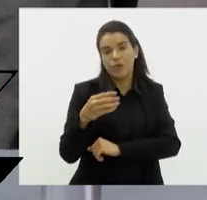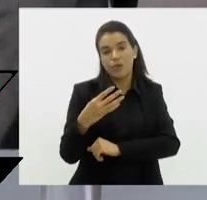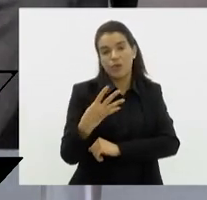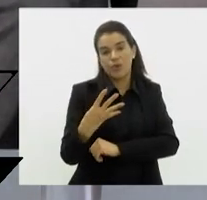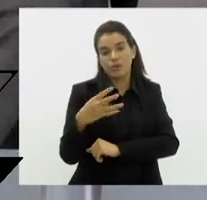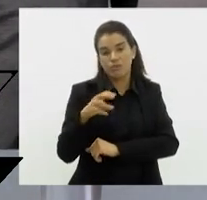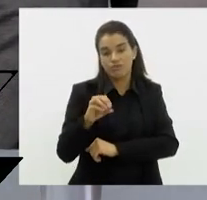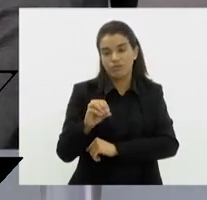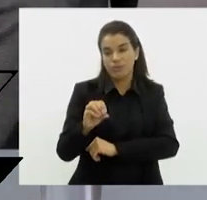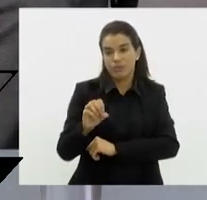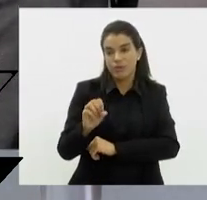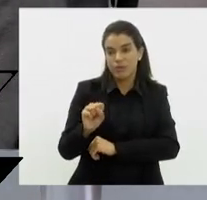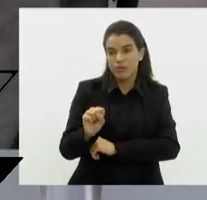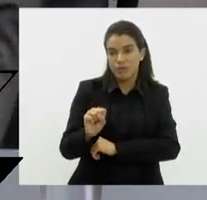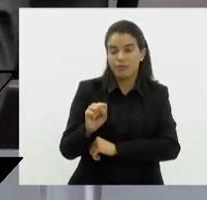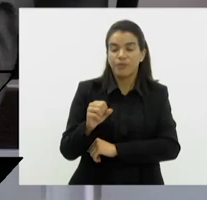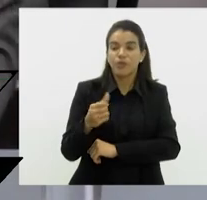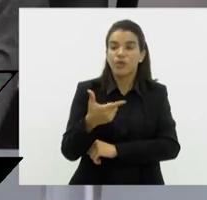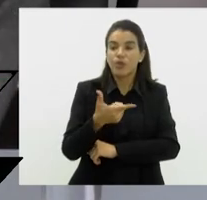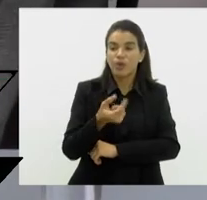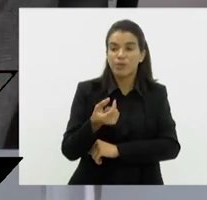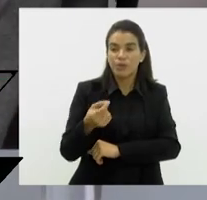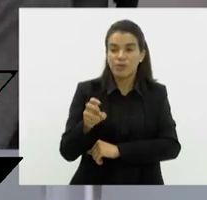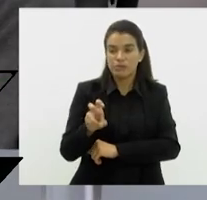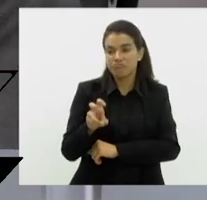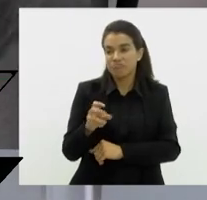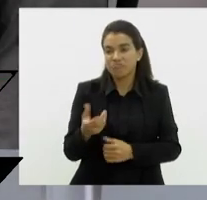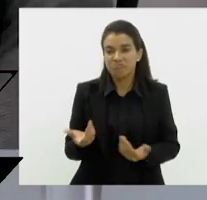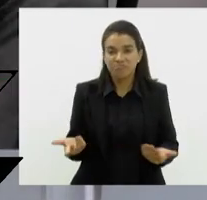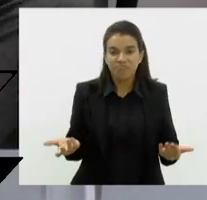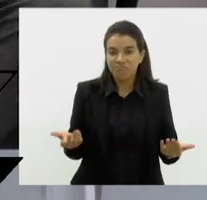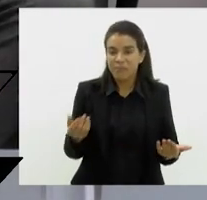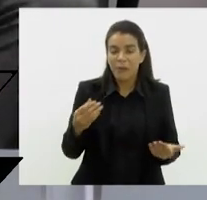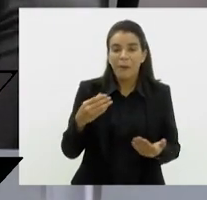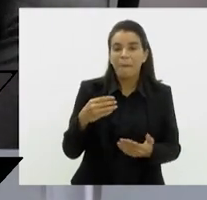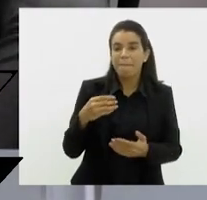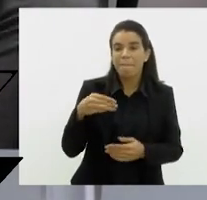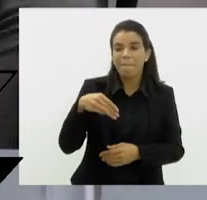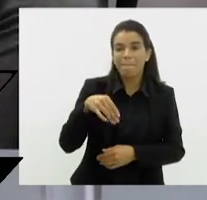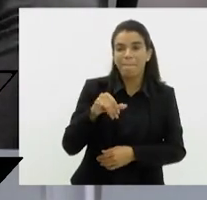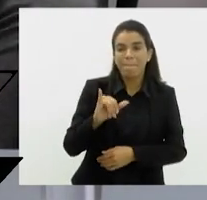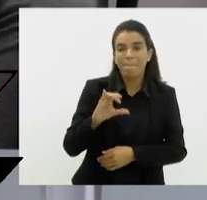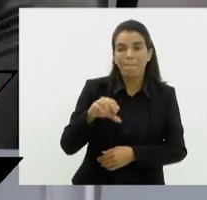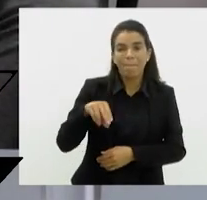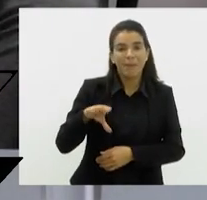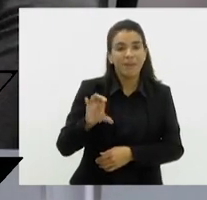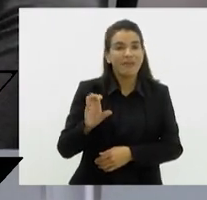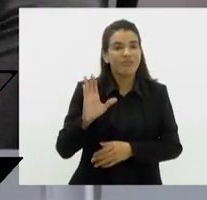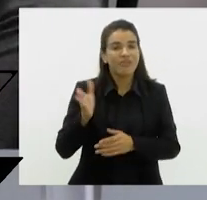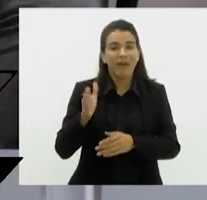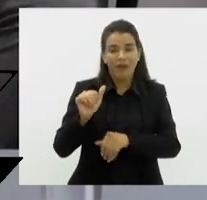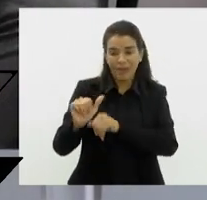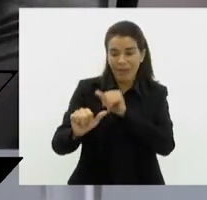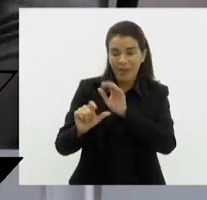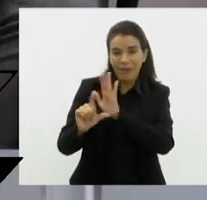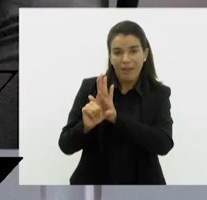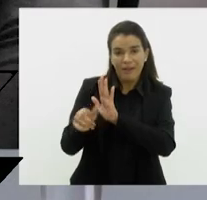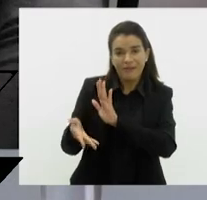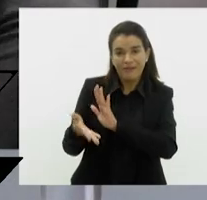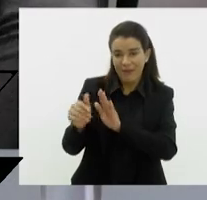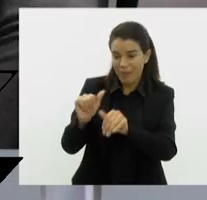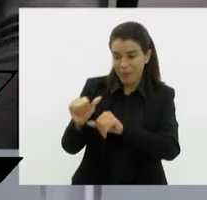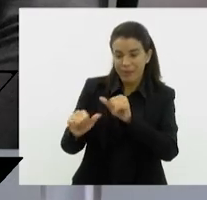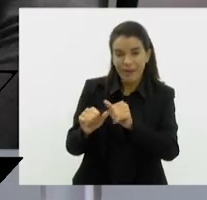de janeiro de 2005. O deputado Mink está propondo alterar uma lei que a gente já está dizendo que vai